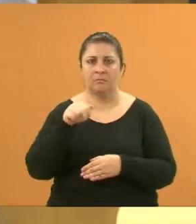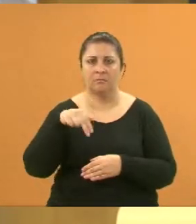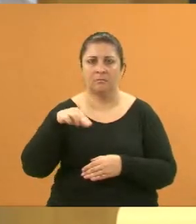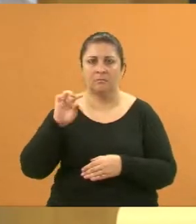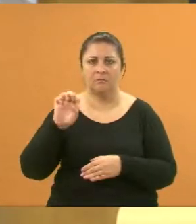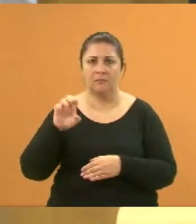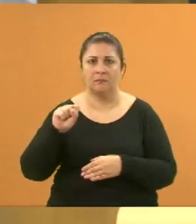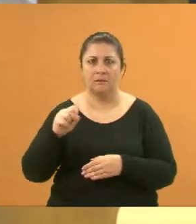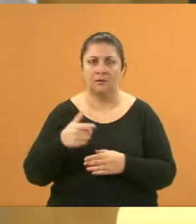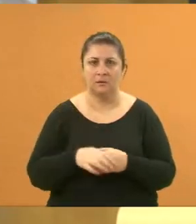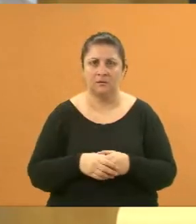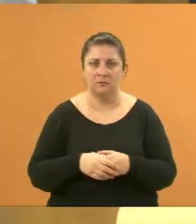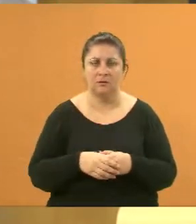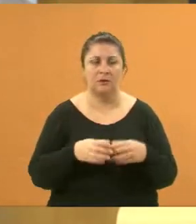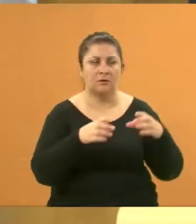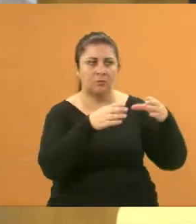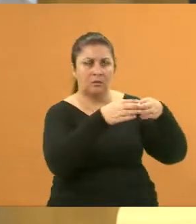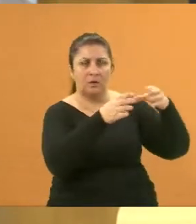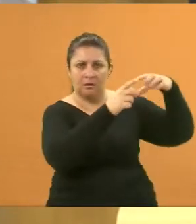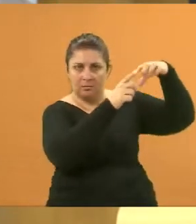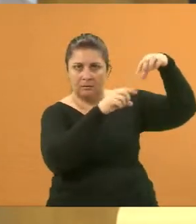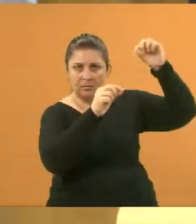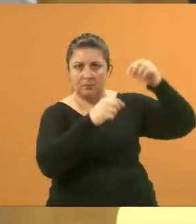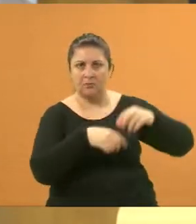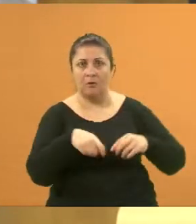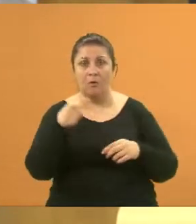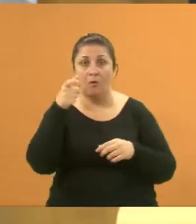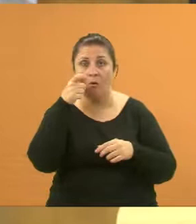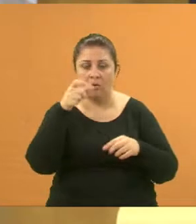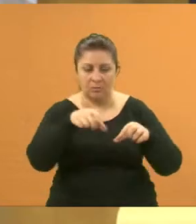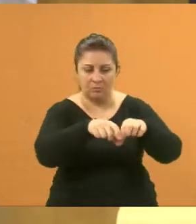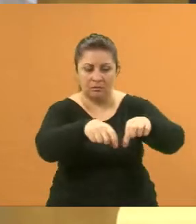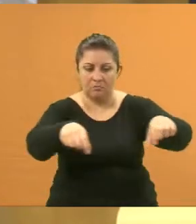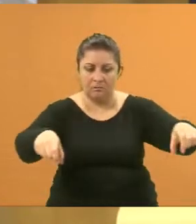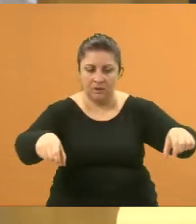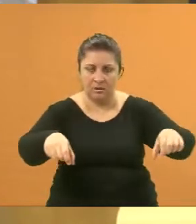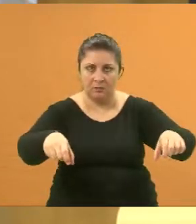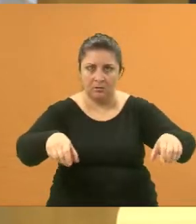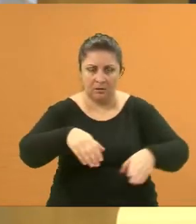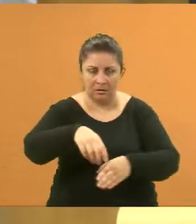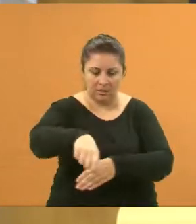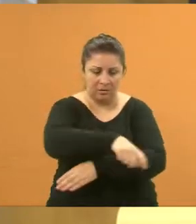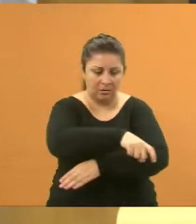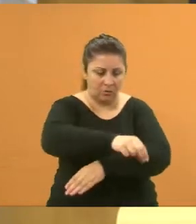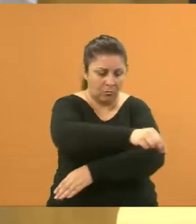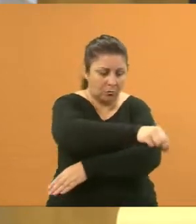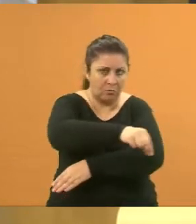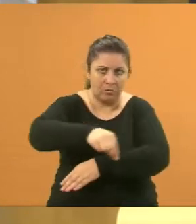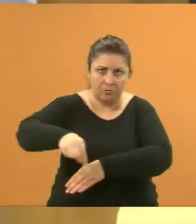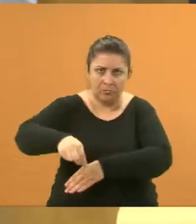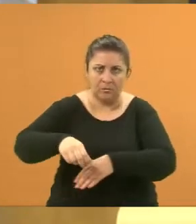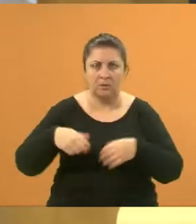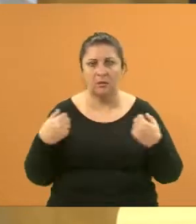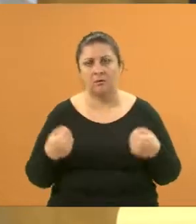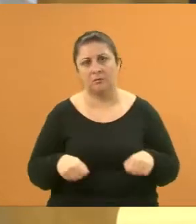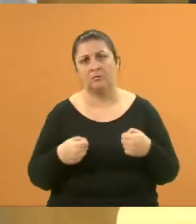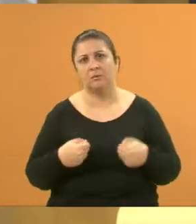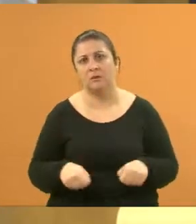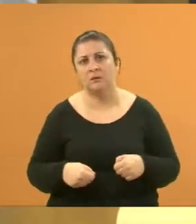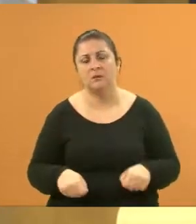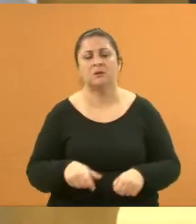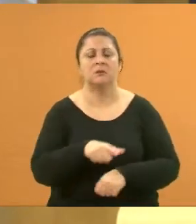Olha o canteiro central da Avenida dos Migrantes. Como que está vergonhoso. Precisa